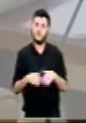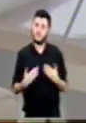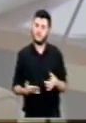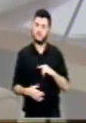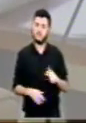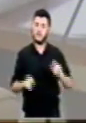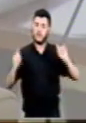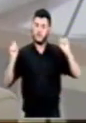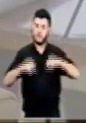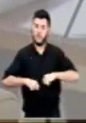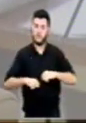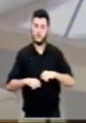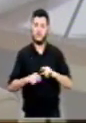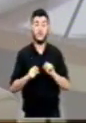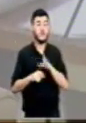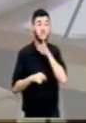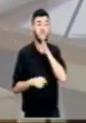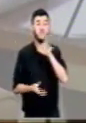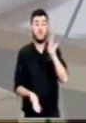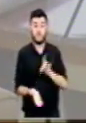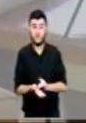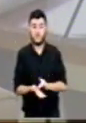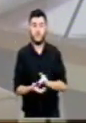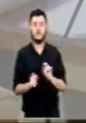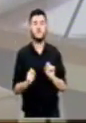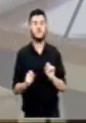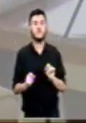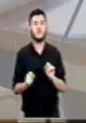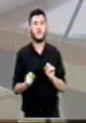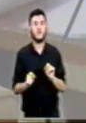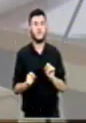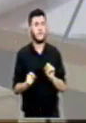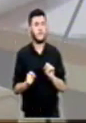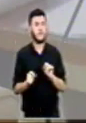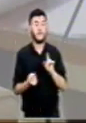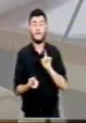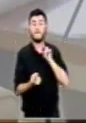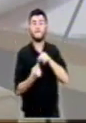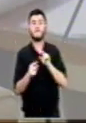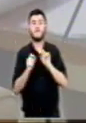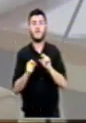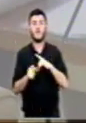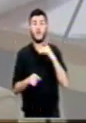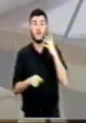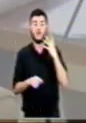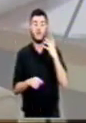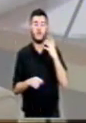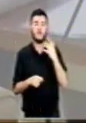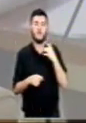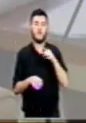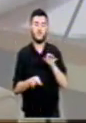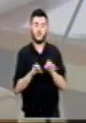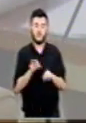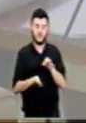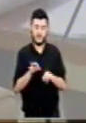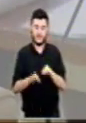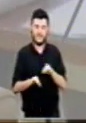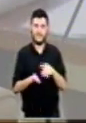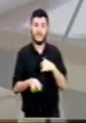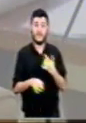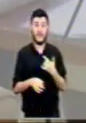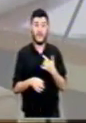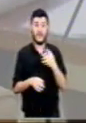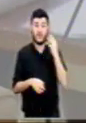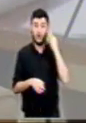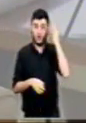de reconhecimento nesse feito de caso fortuito ou da aplicação da teoria do juiz aparente. E também na linha